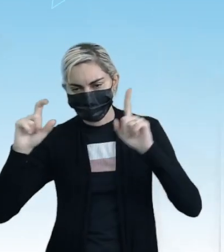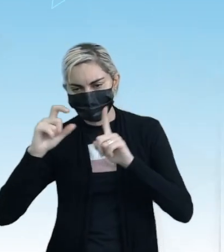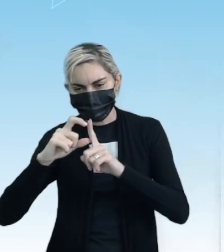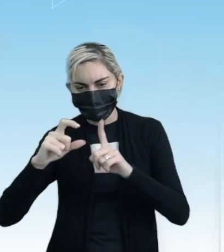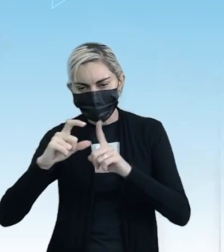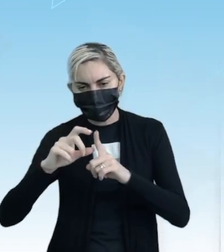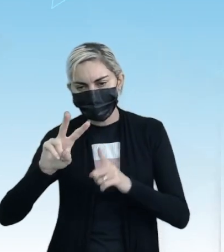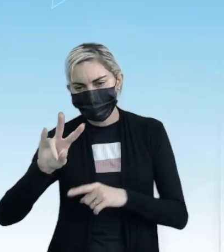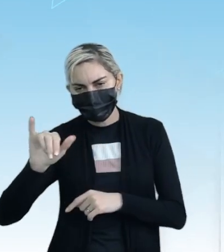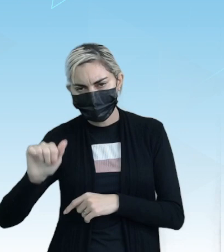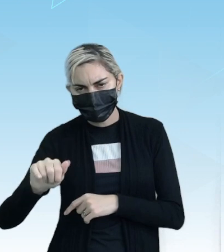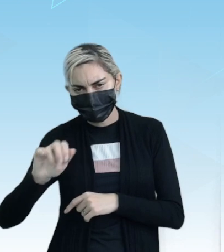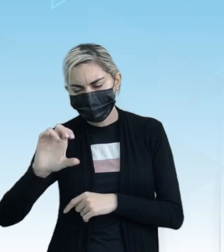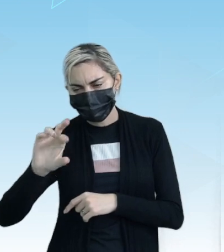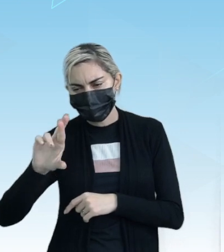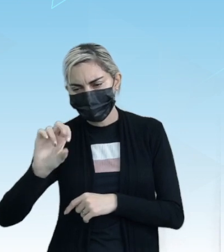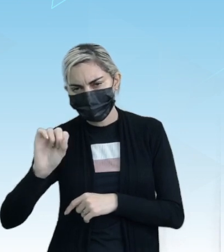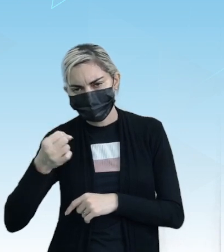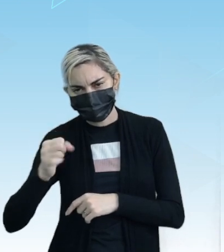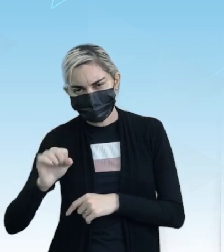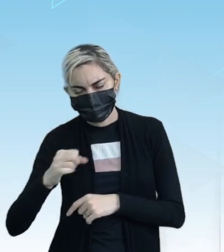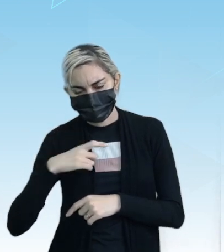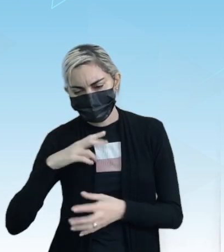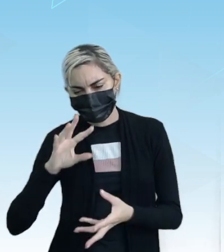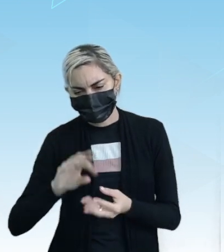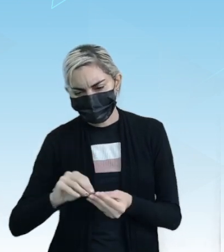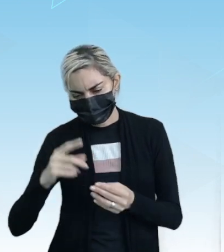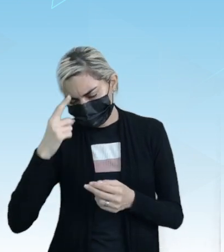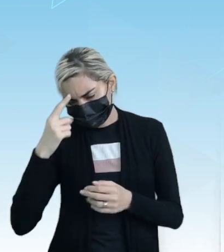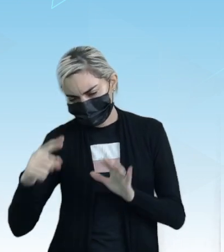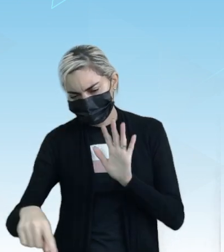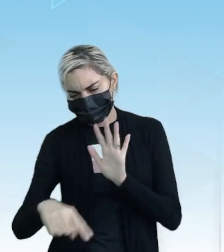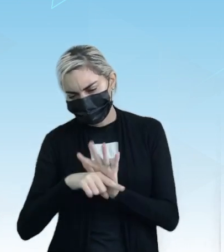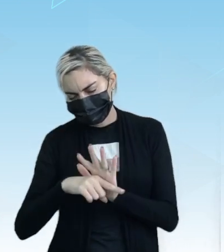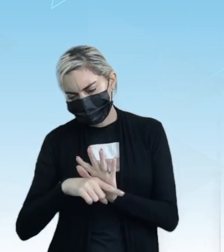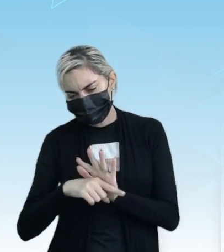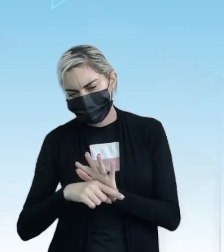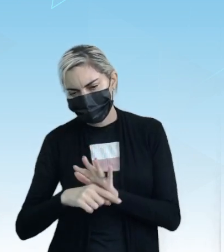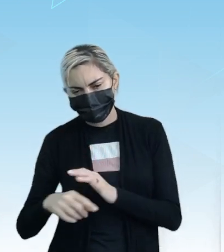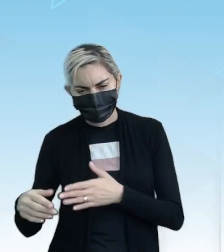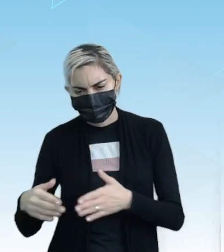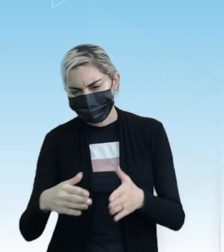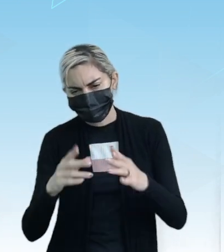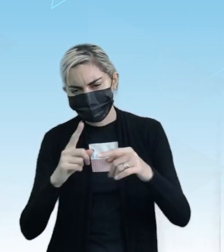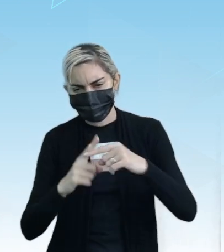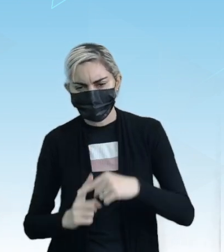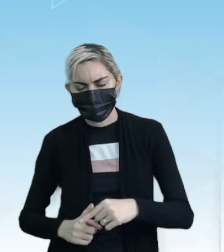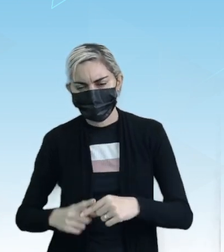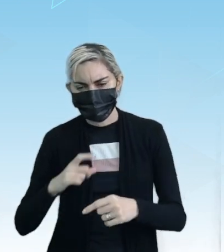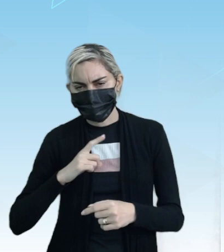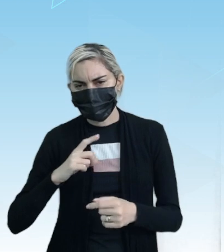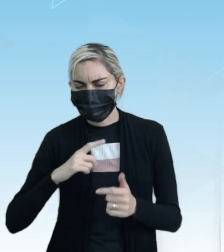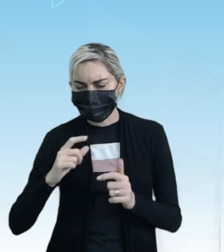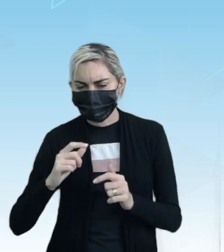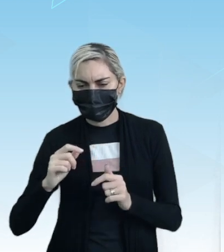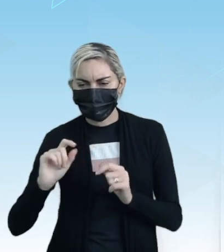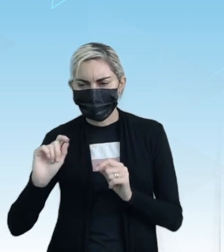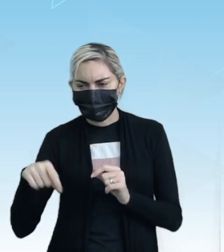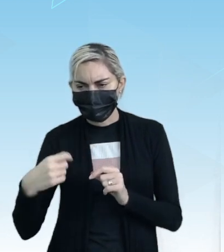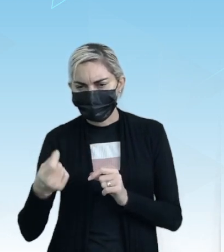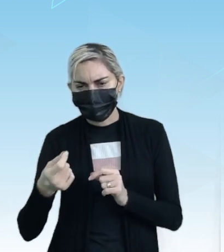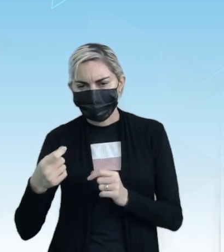via crucis pressupõe uma ideia negativa, que é o caminho da cruz. O sintagma